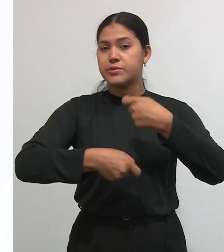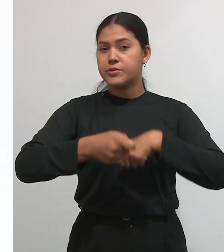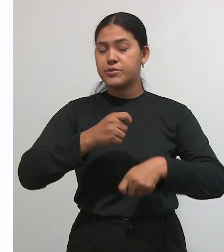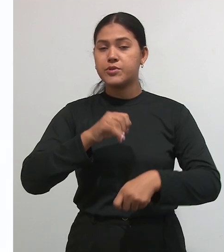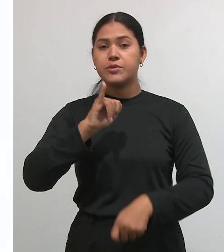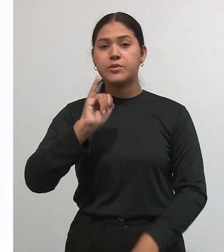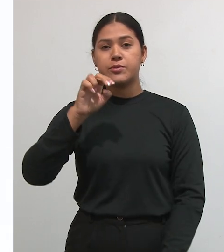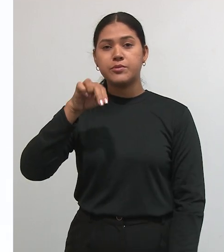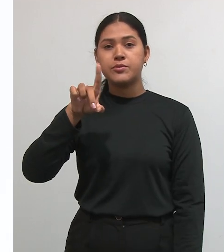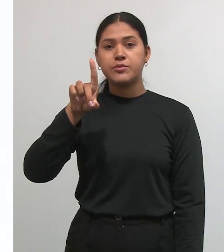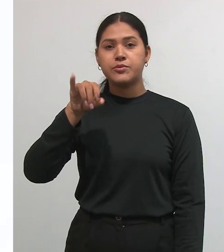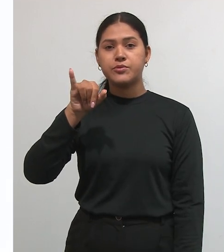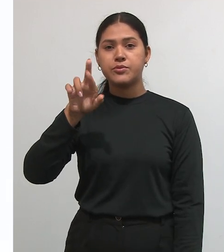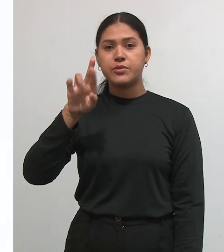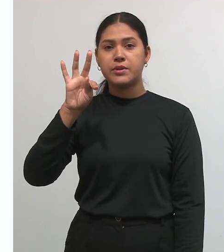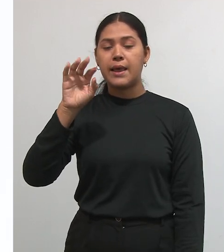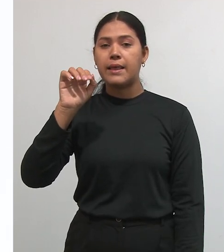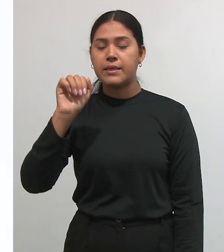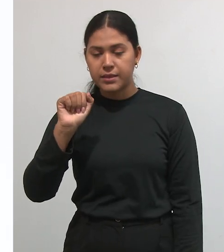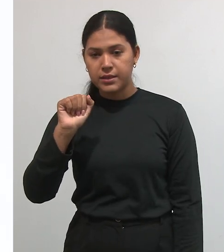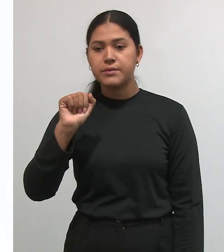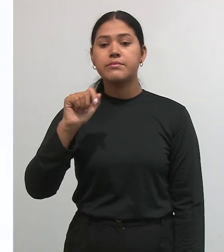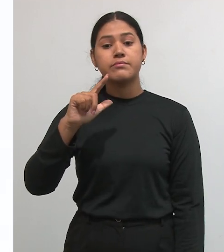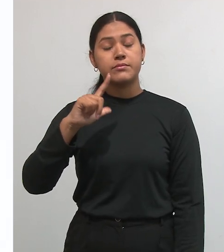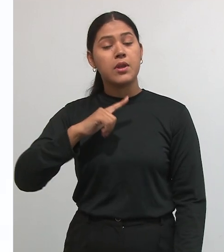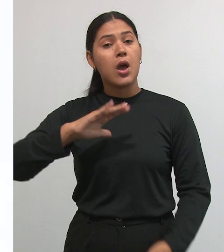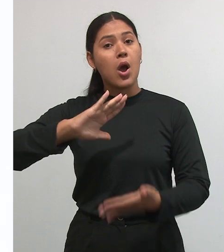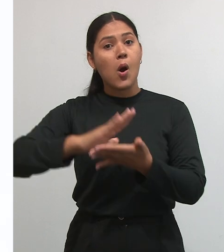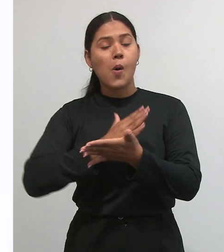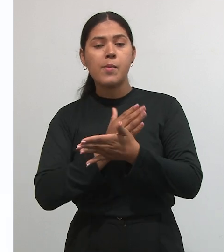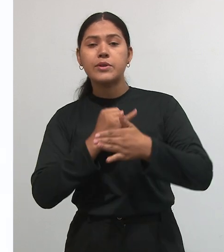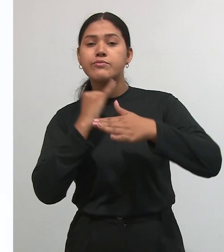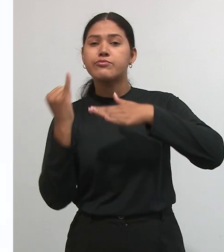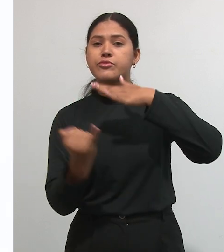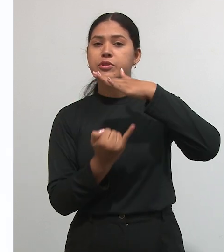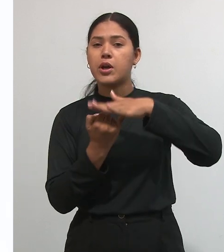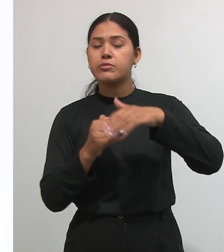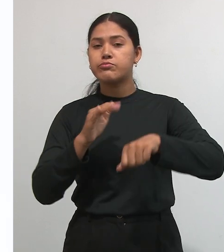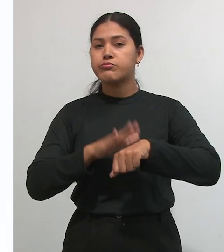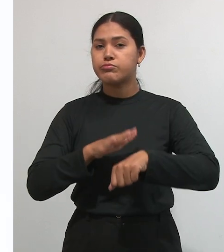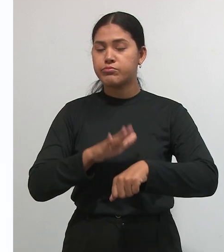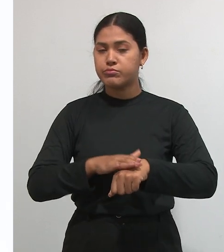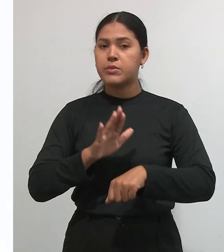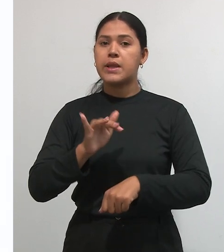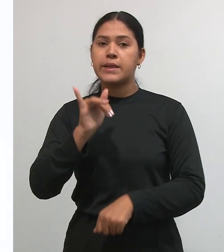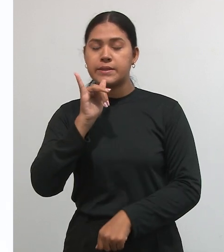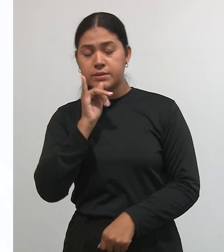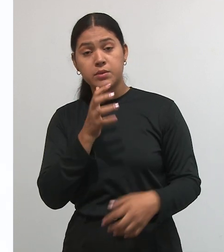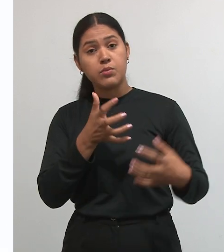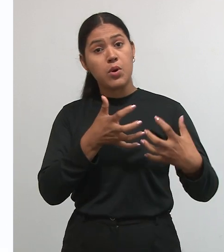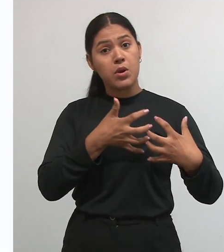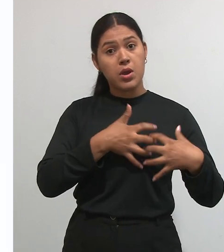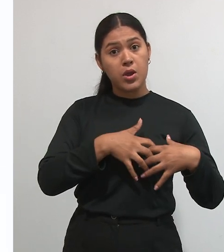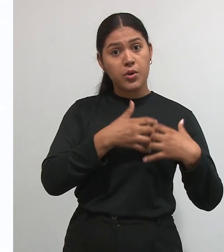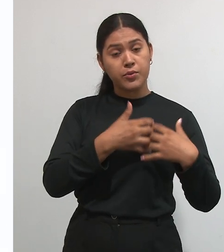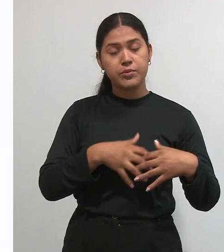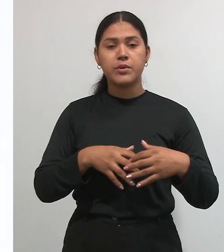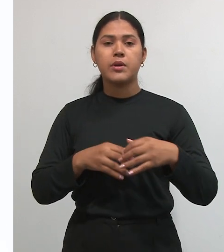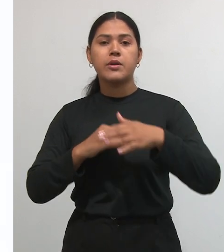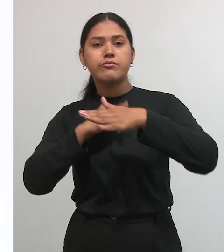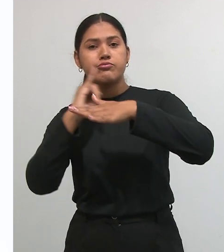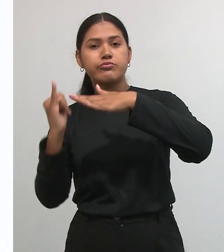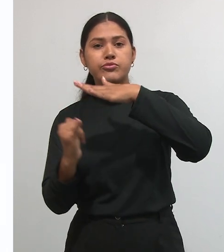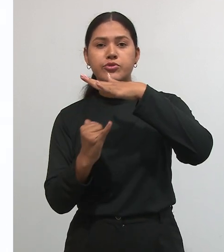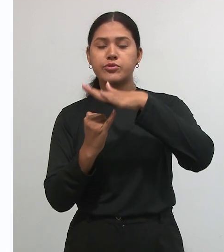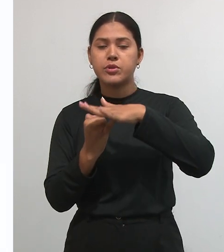administração indireta, que são as nossas entidades autárquicas, o IFRA, por exemplo, as entidades fundacionais,